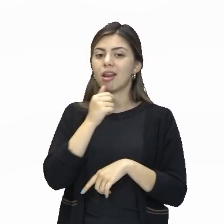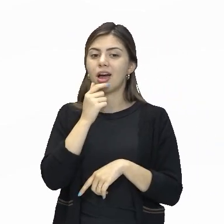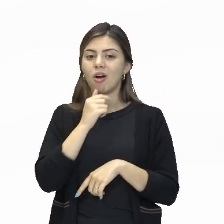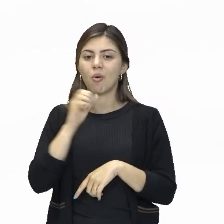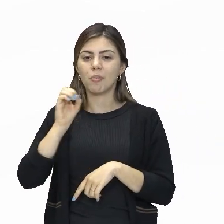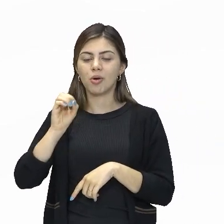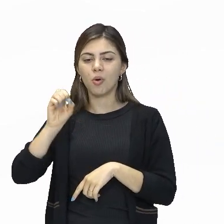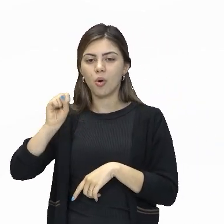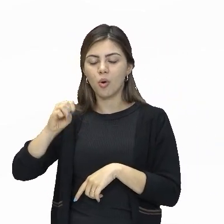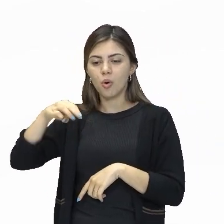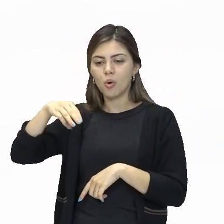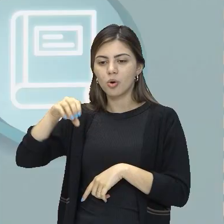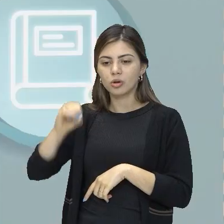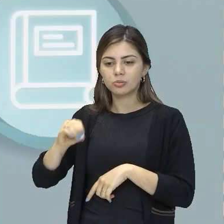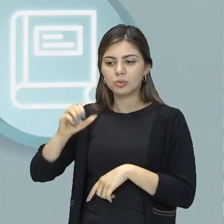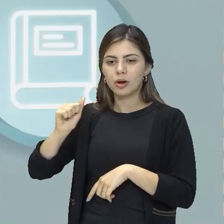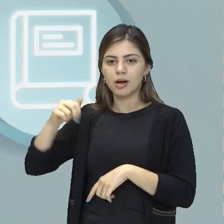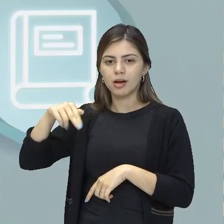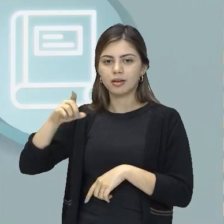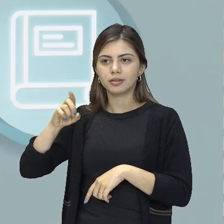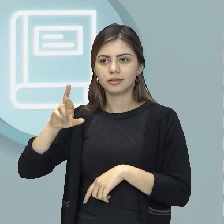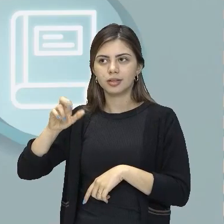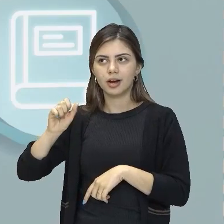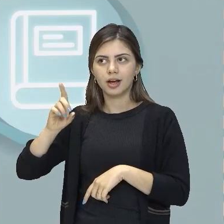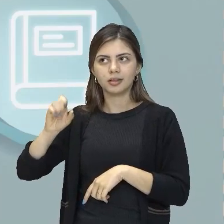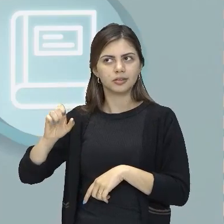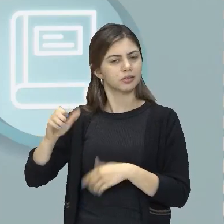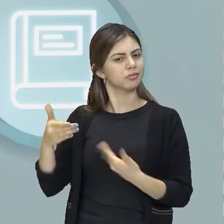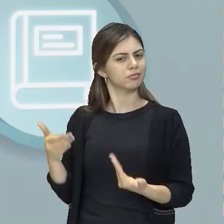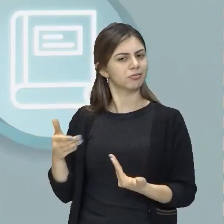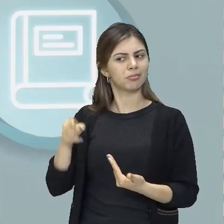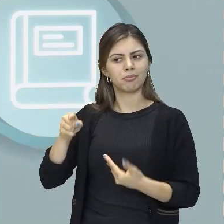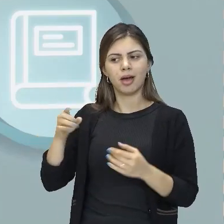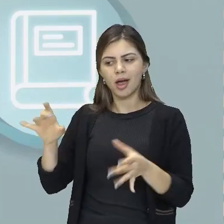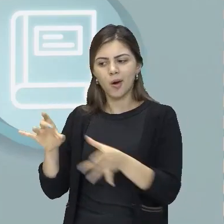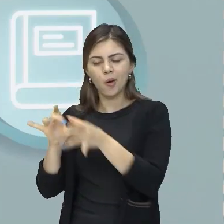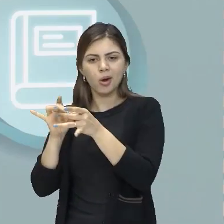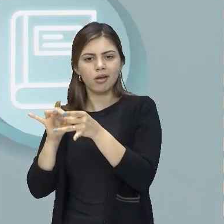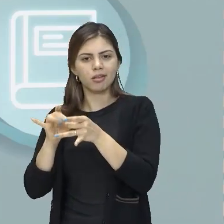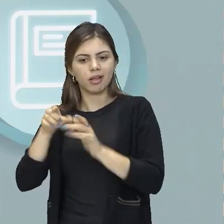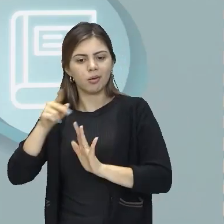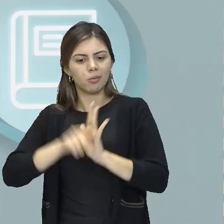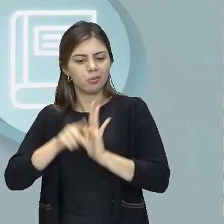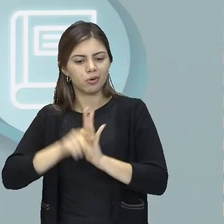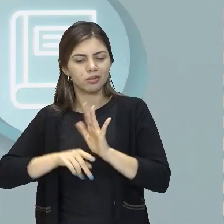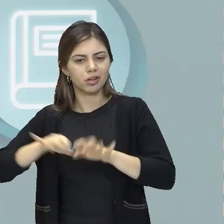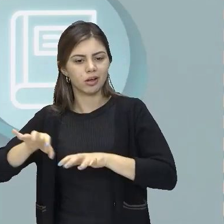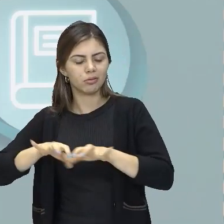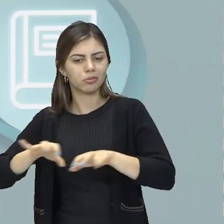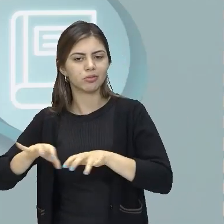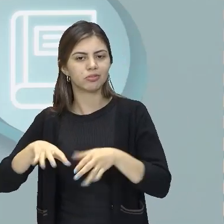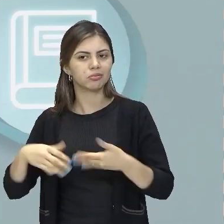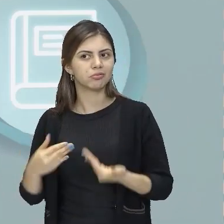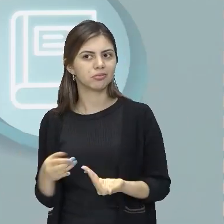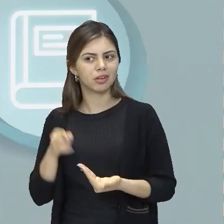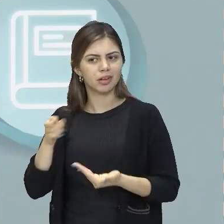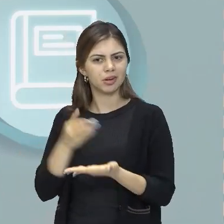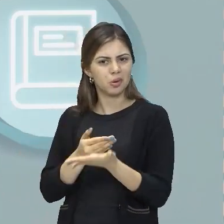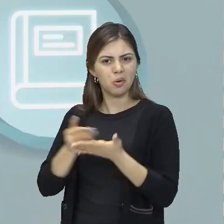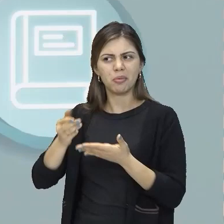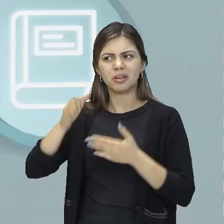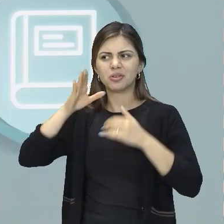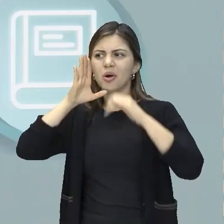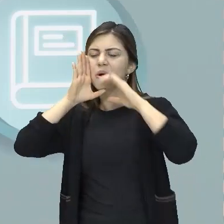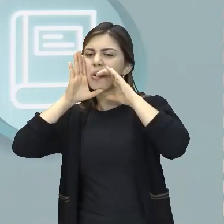assim, né? Oswald de Andrade fazia parte desse movimento, planejou, né, ali essa semana e puxou.